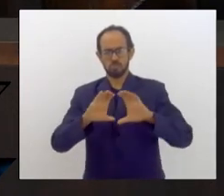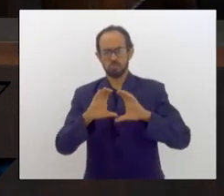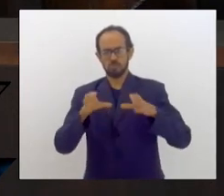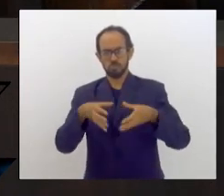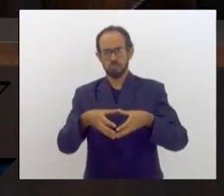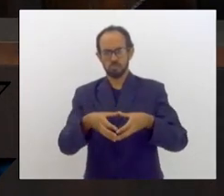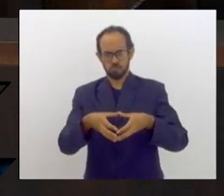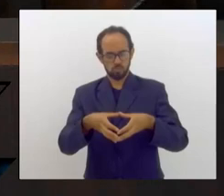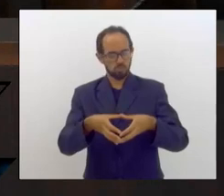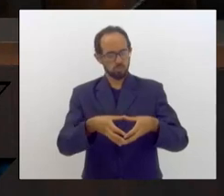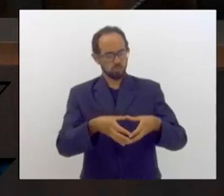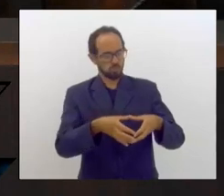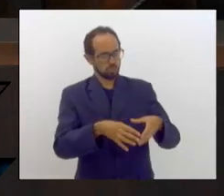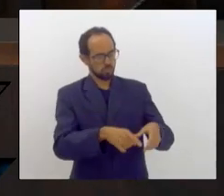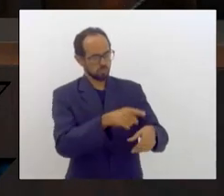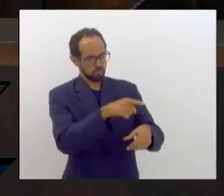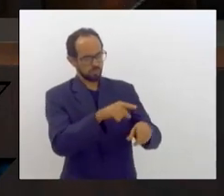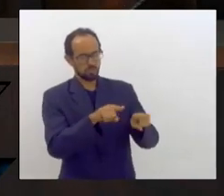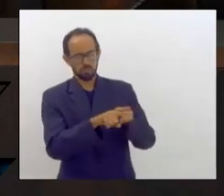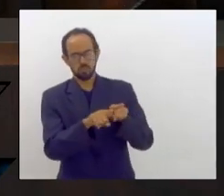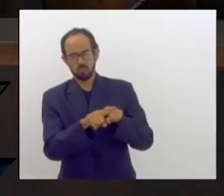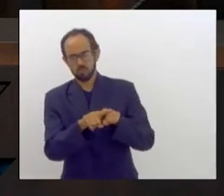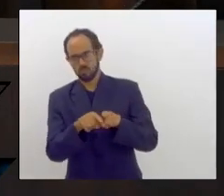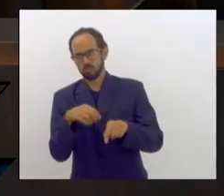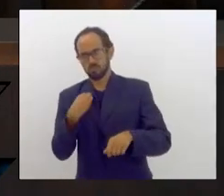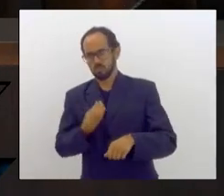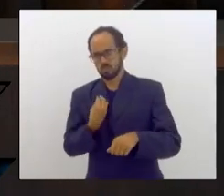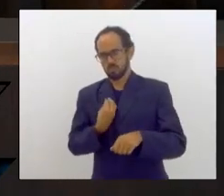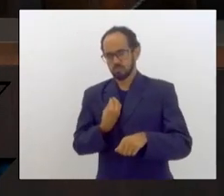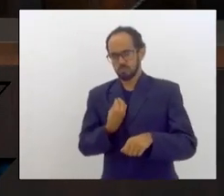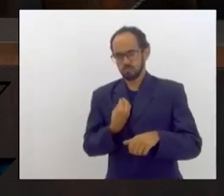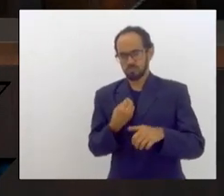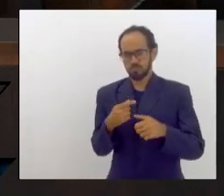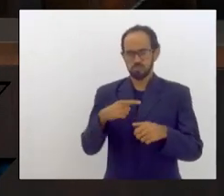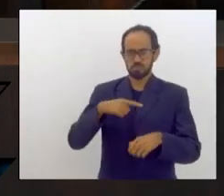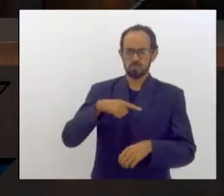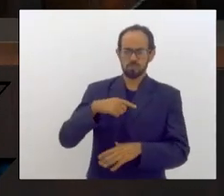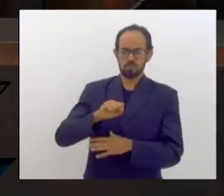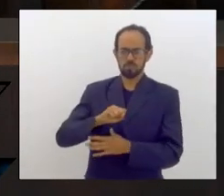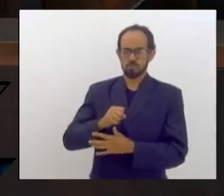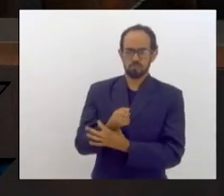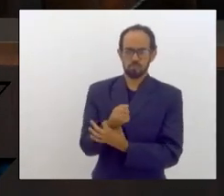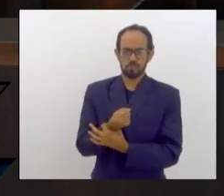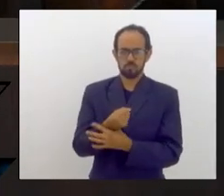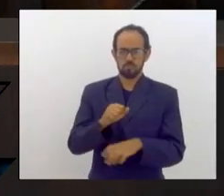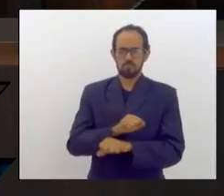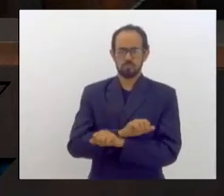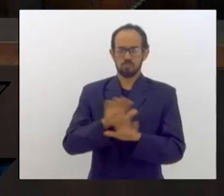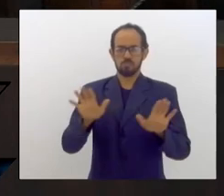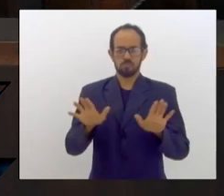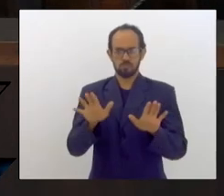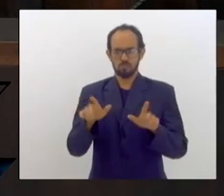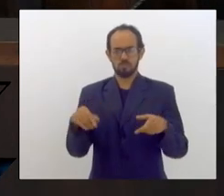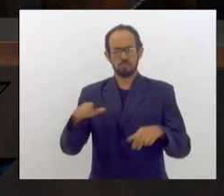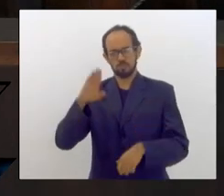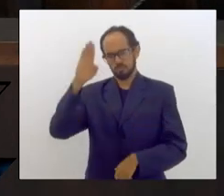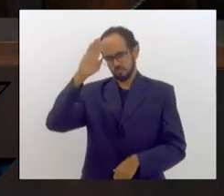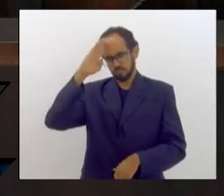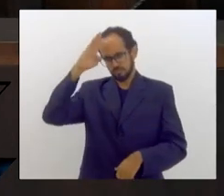Vossa Excelência também estava presente, para que traga mais segurança, transparência e segurança,